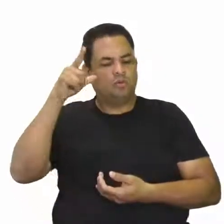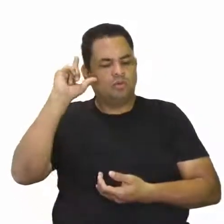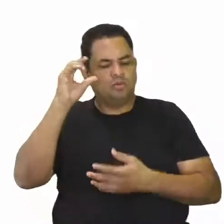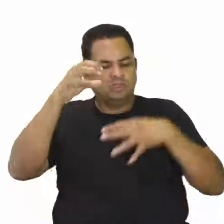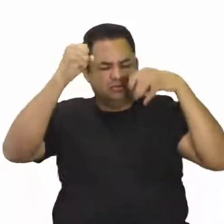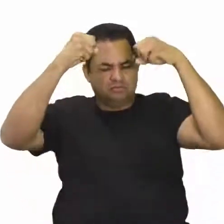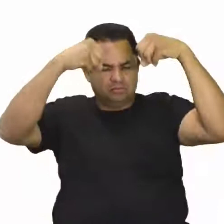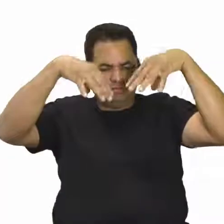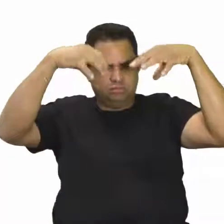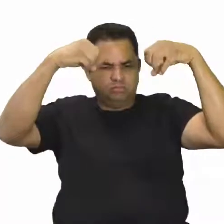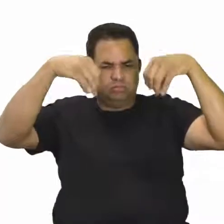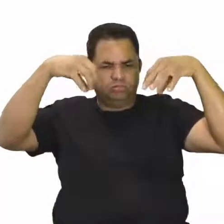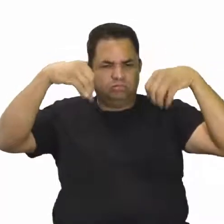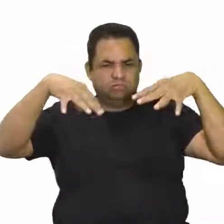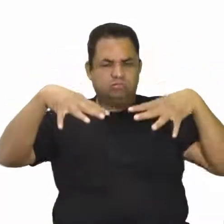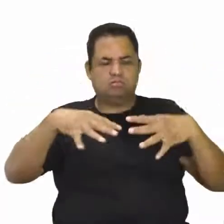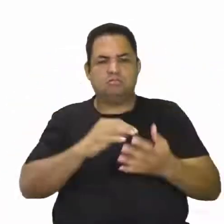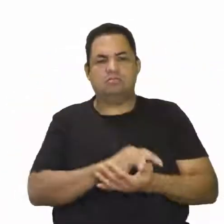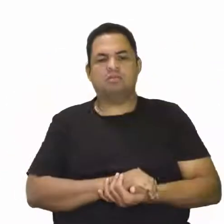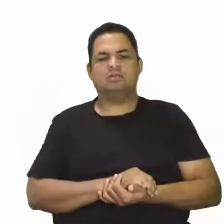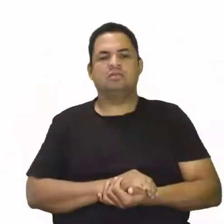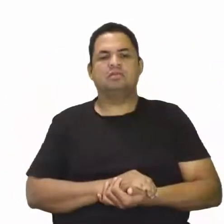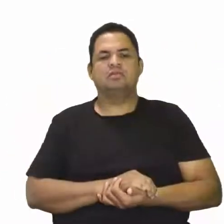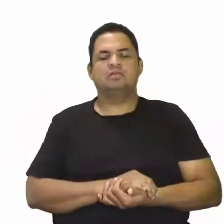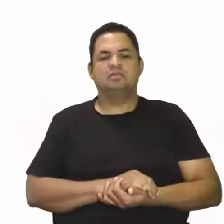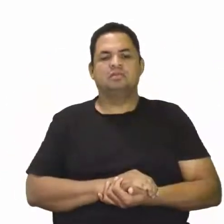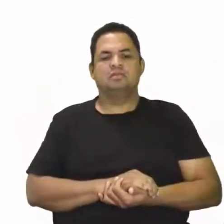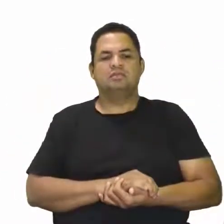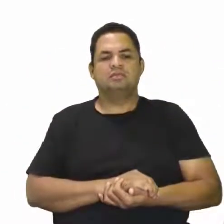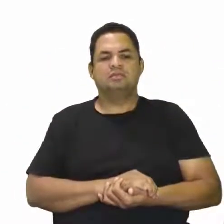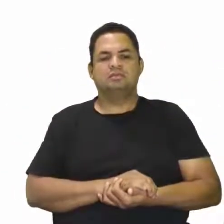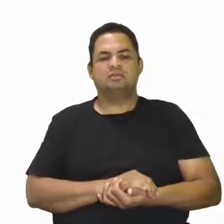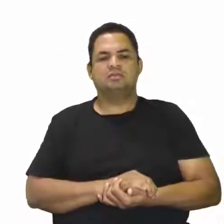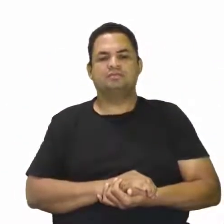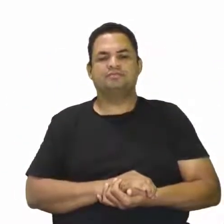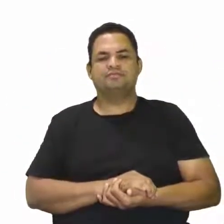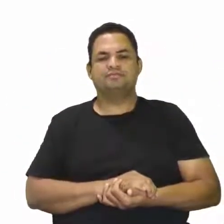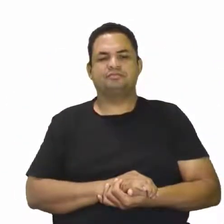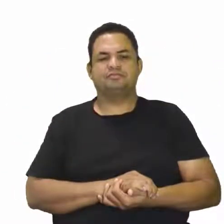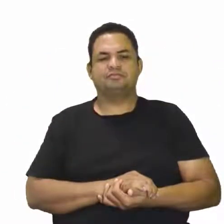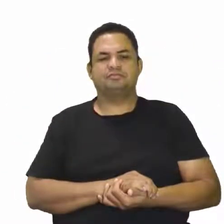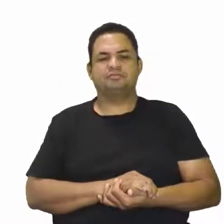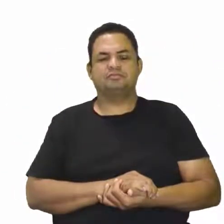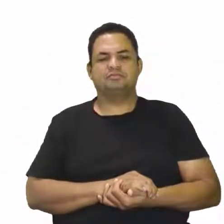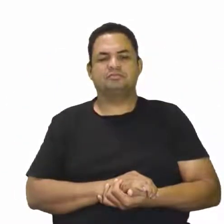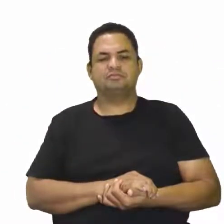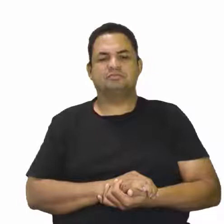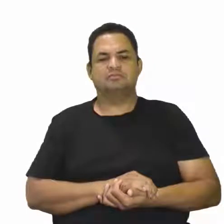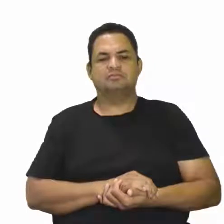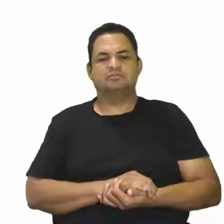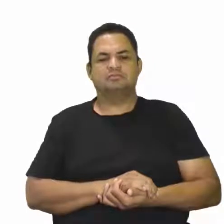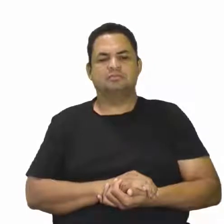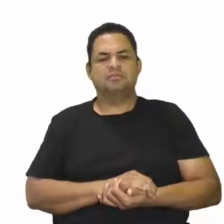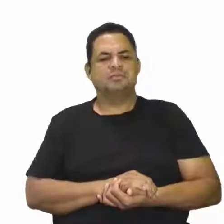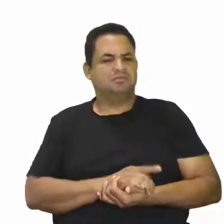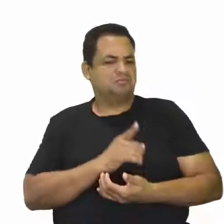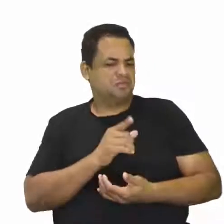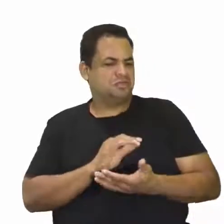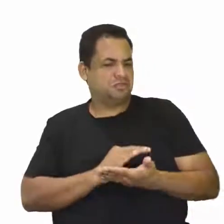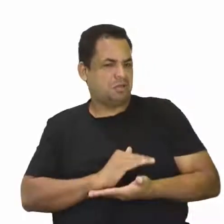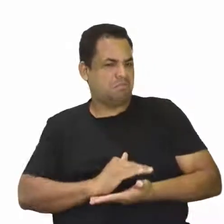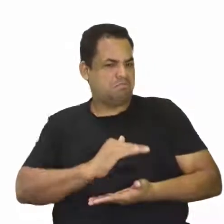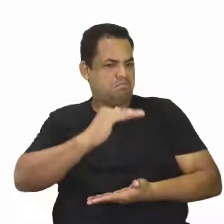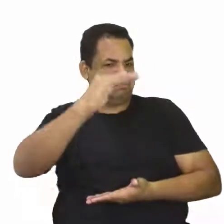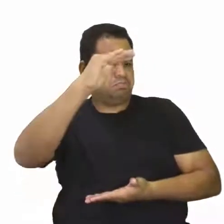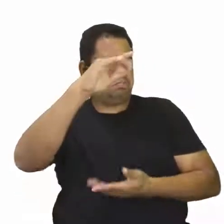choveu muito. Has crecido mucho desde a última vez que te vi. Você cresceu